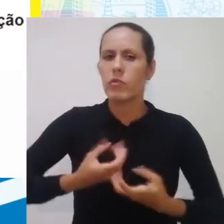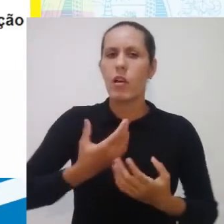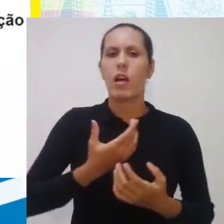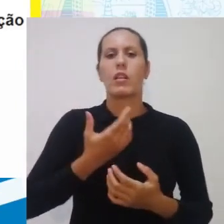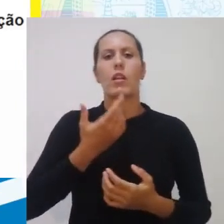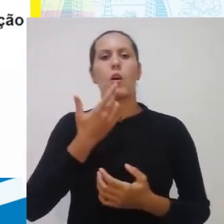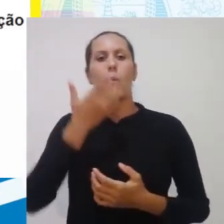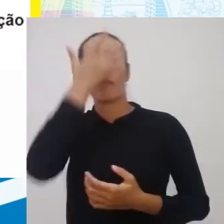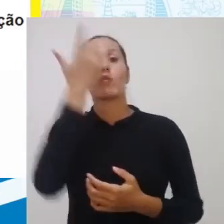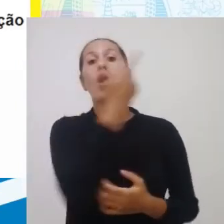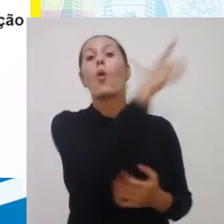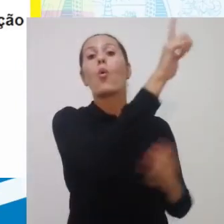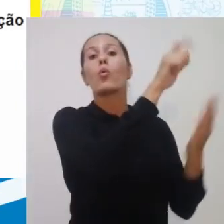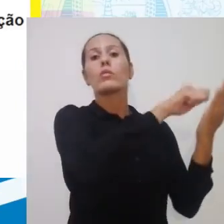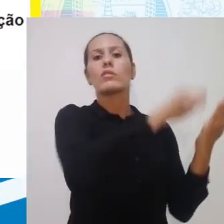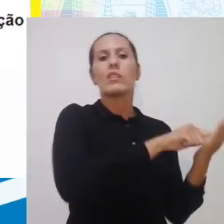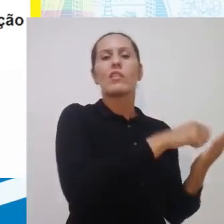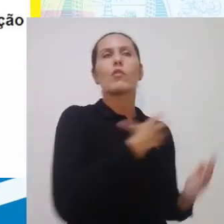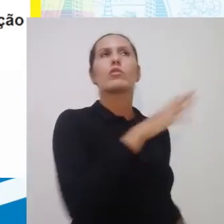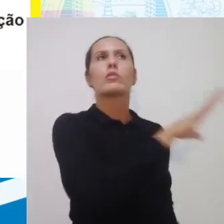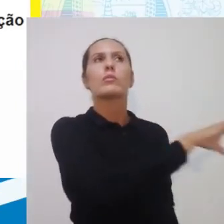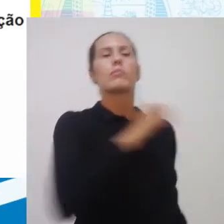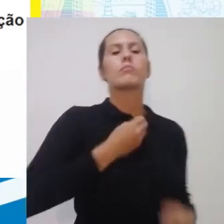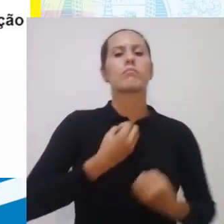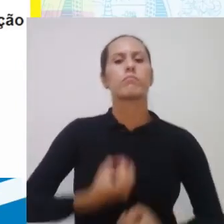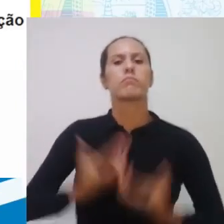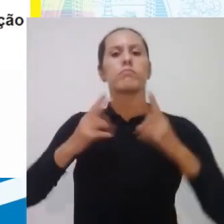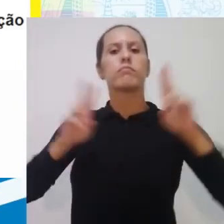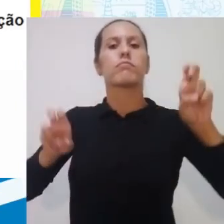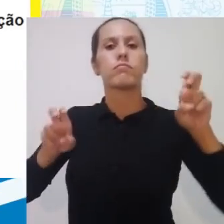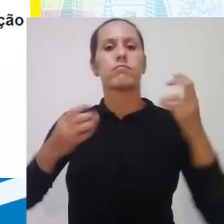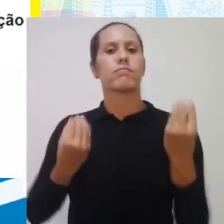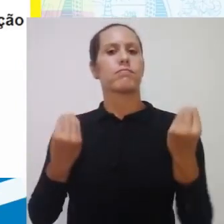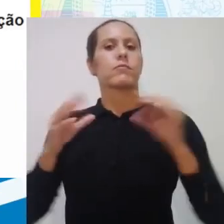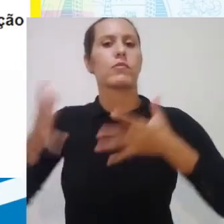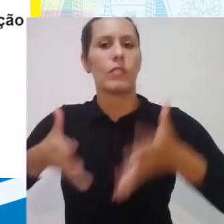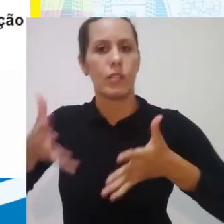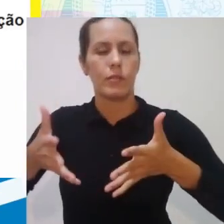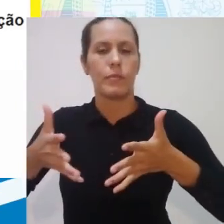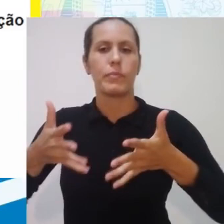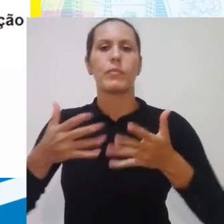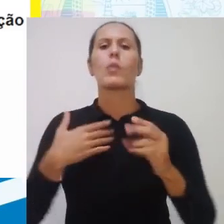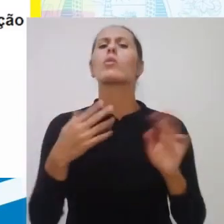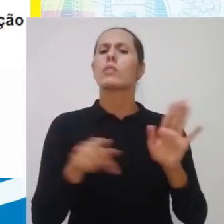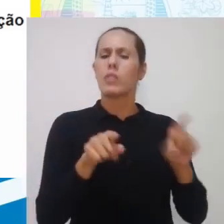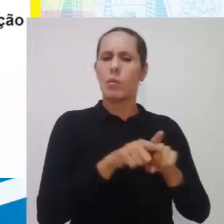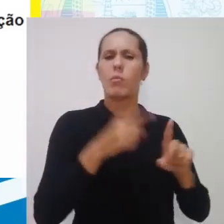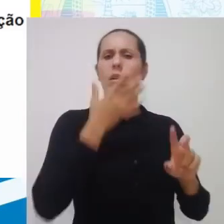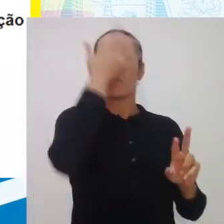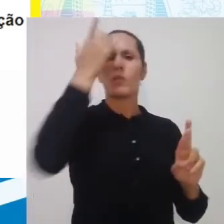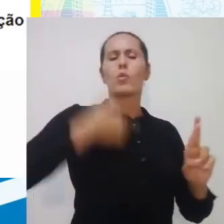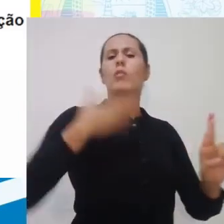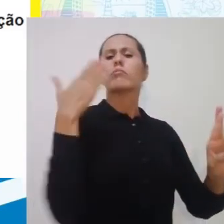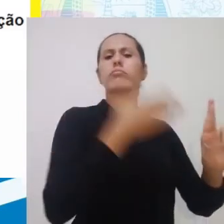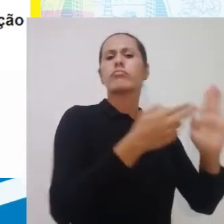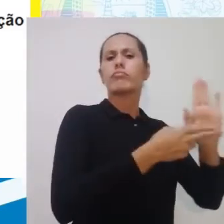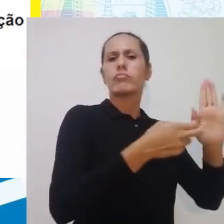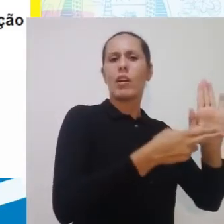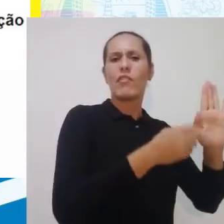ou escrever palavras de um outro autor, como também significa fazer referência a uma pessoa ou